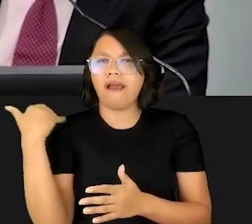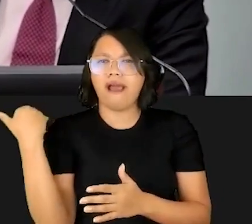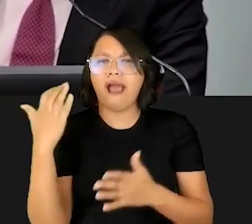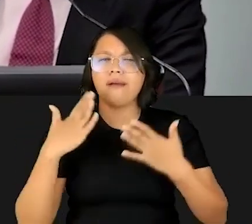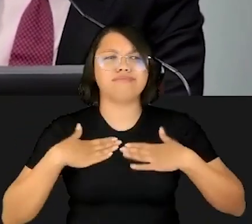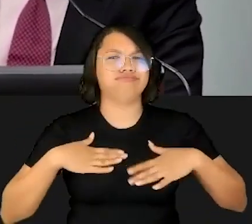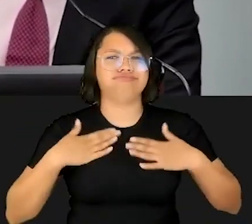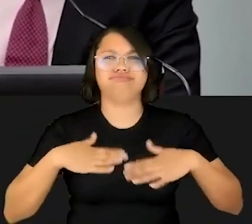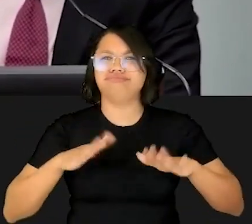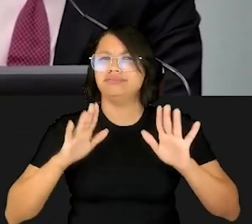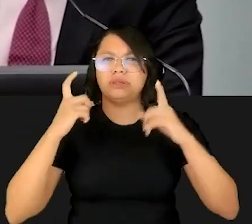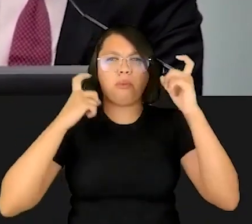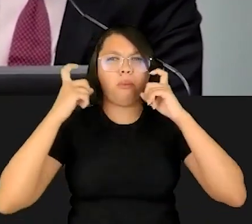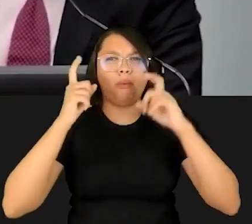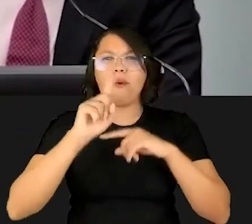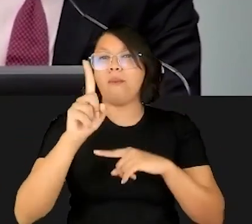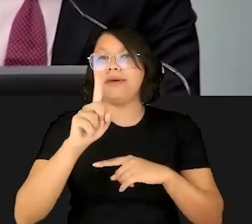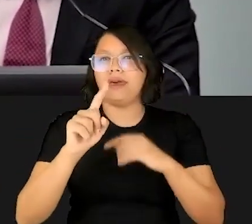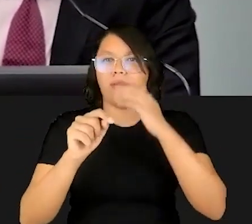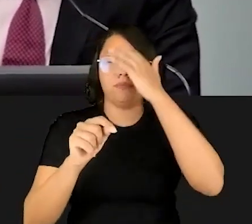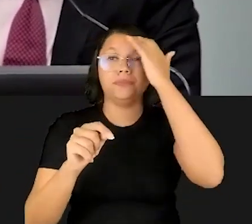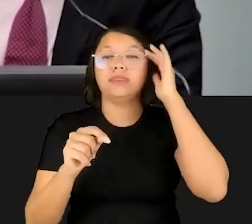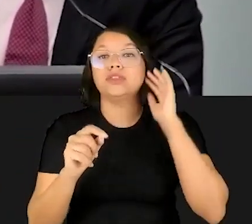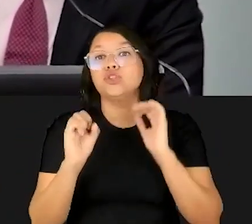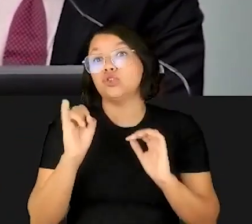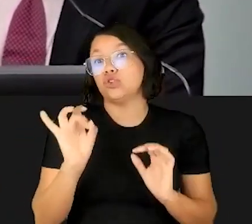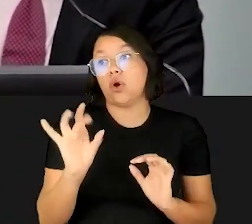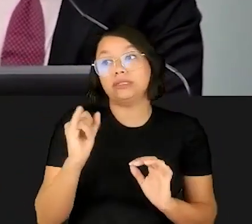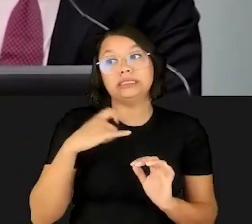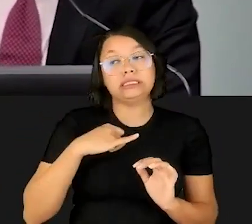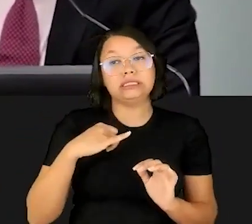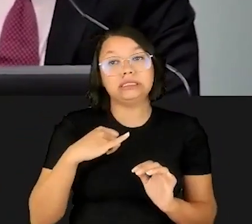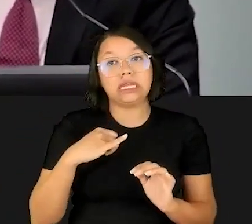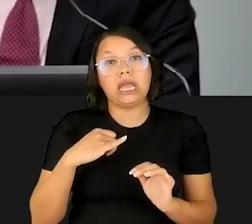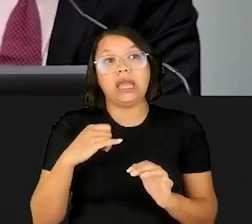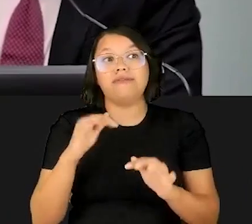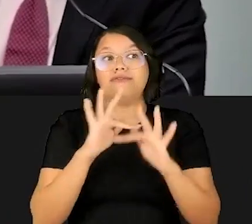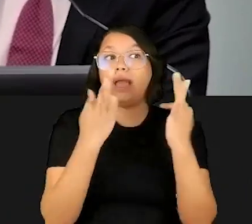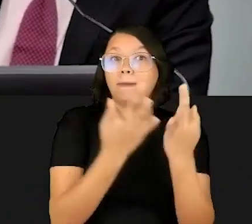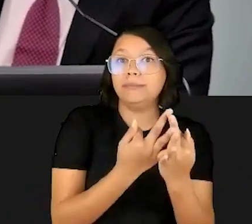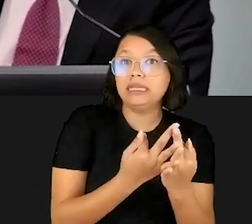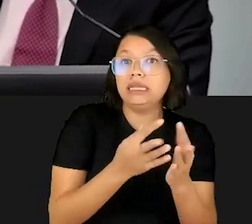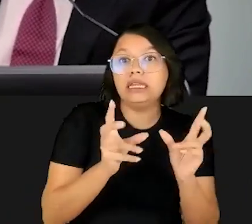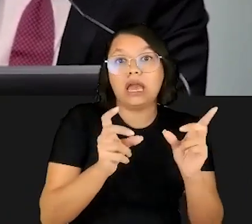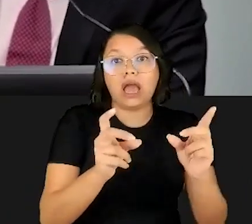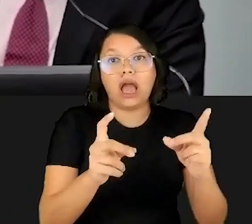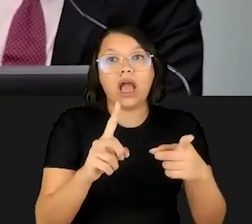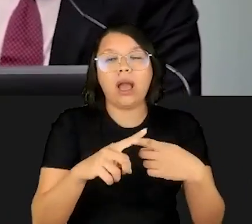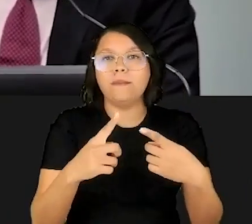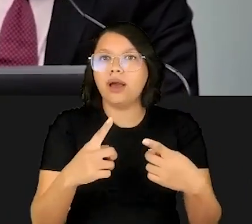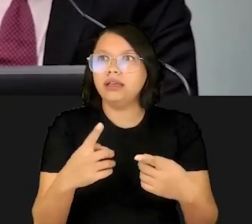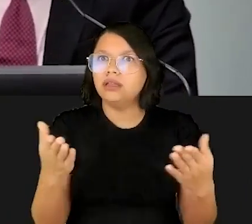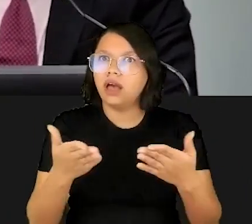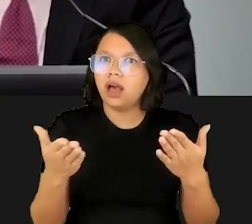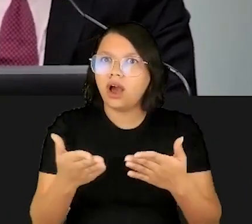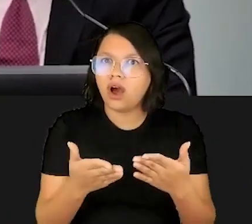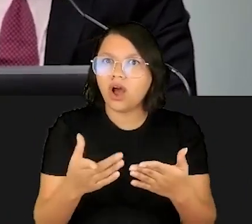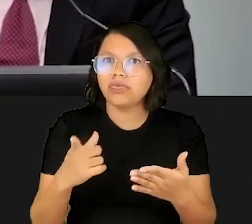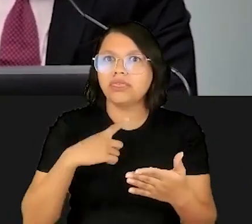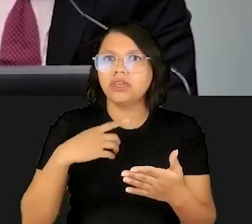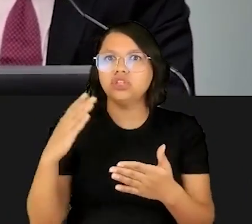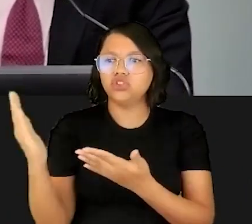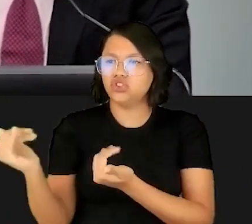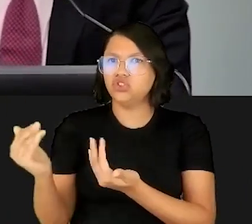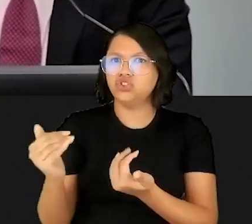familiar, uma tendência familiar. Agora nós estamos vendo casos em indivíduos mais jovens. Particularmente preocupante para nós é o câncer